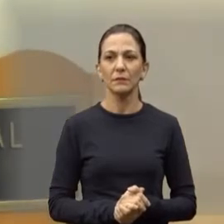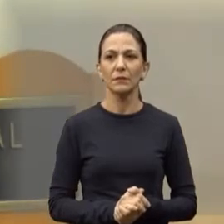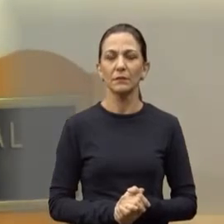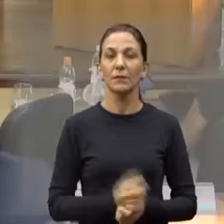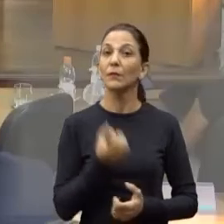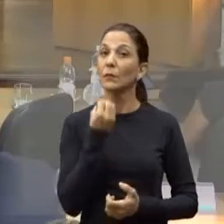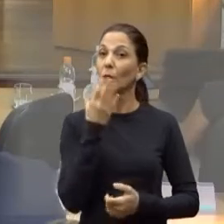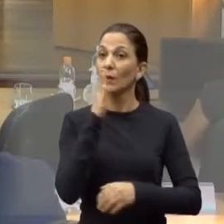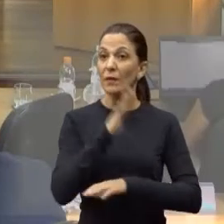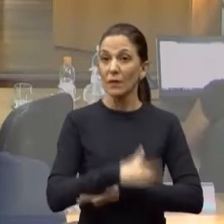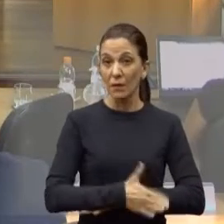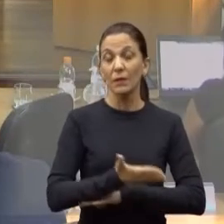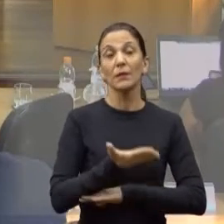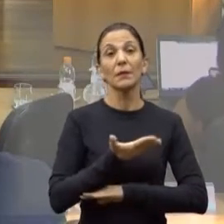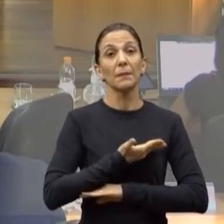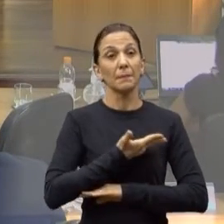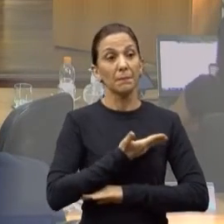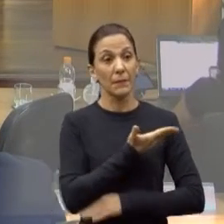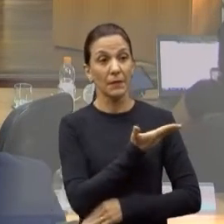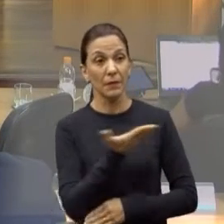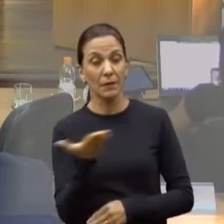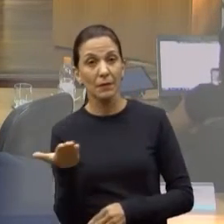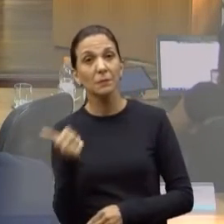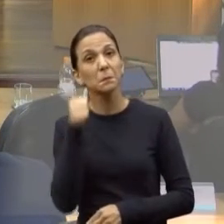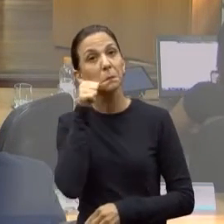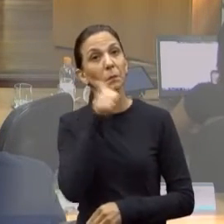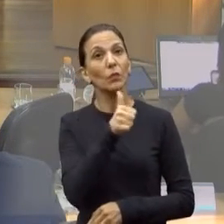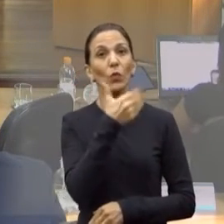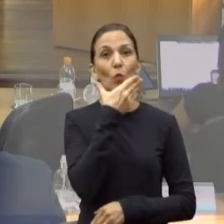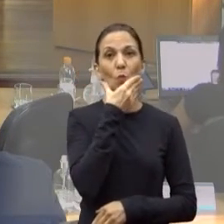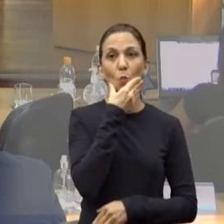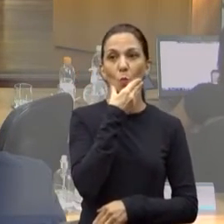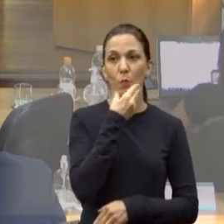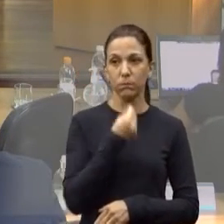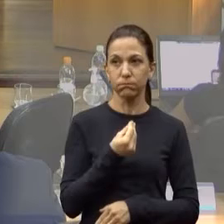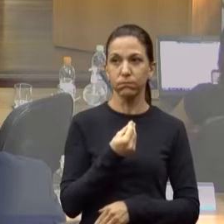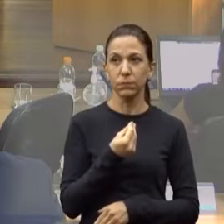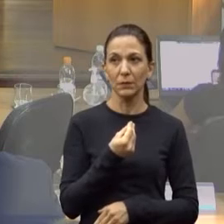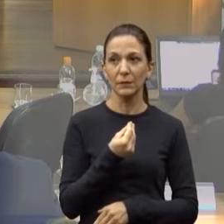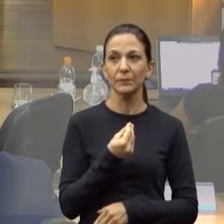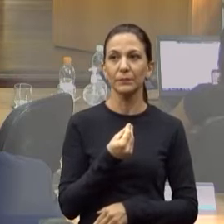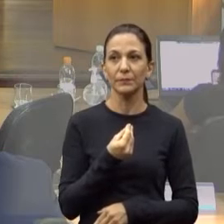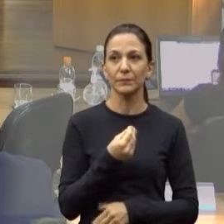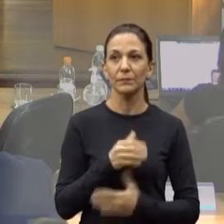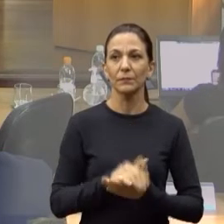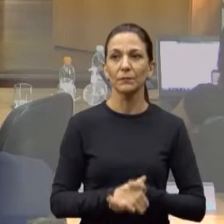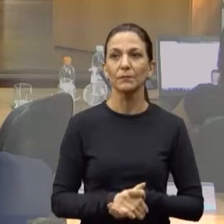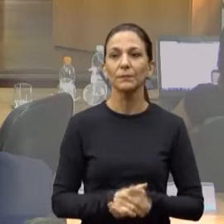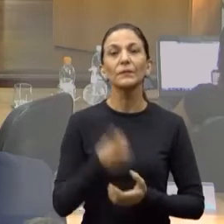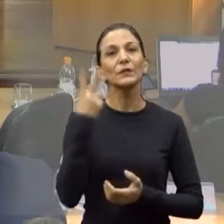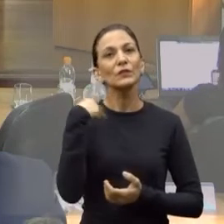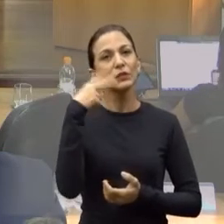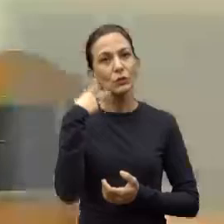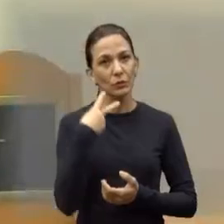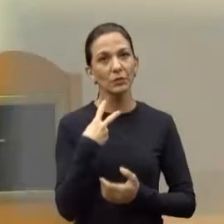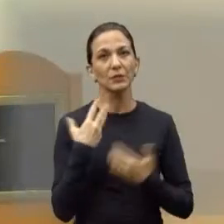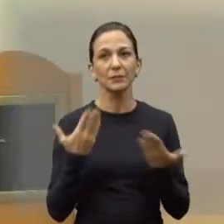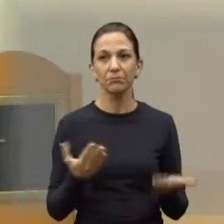Boa tarde meus amigos minhas amigas nobres colegas vereadores